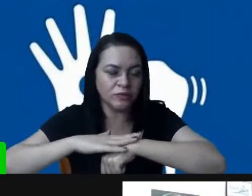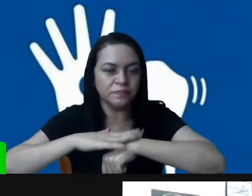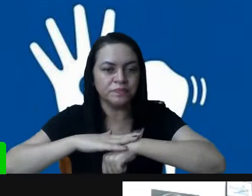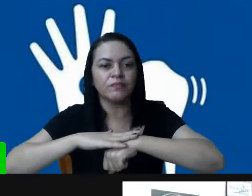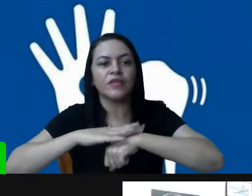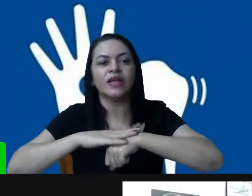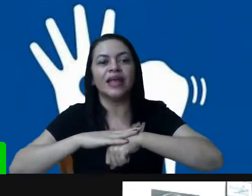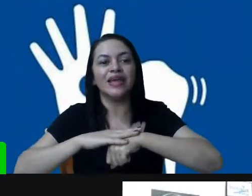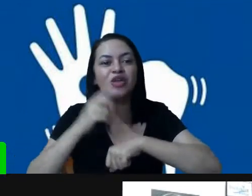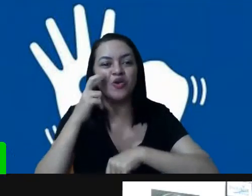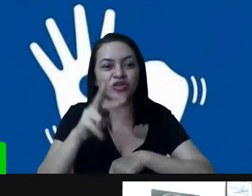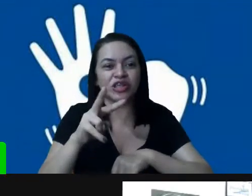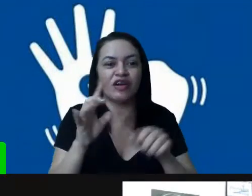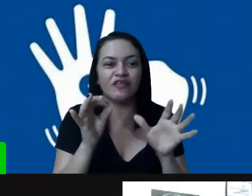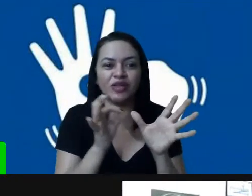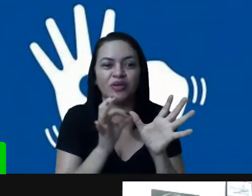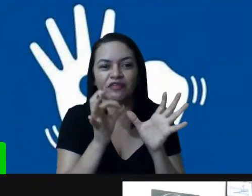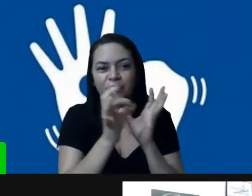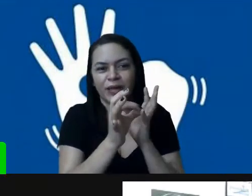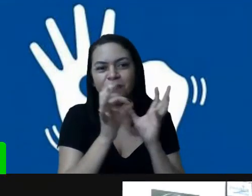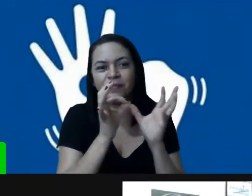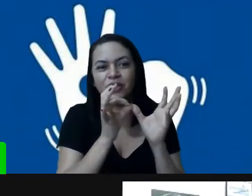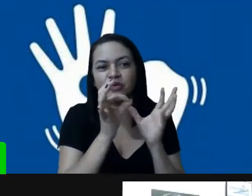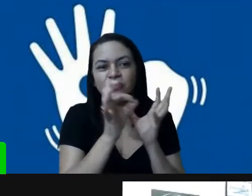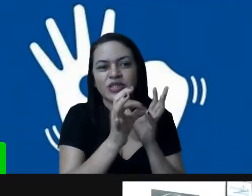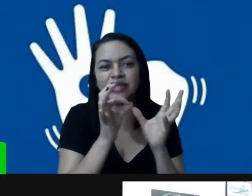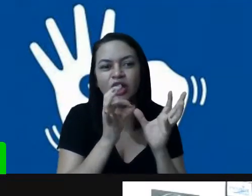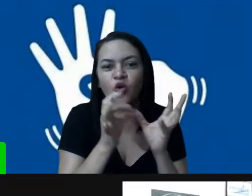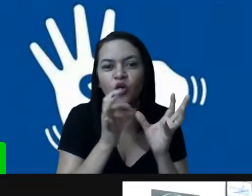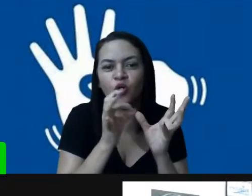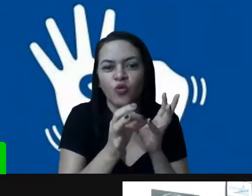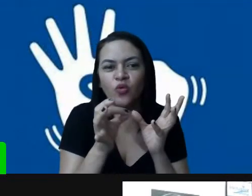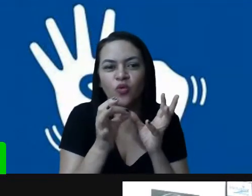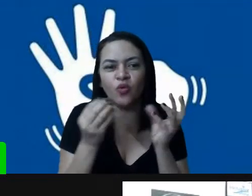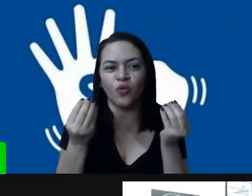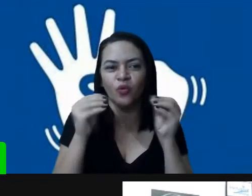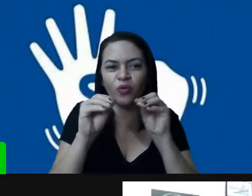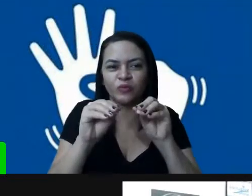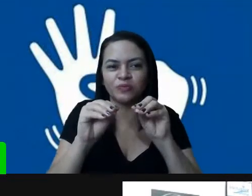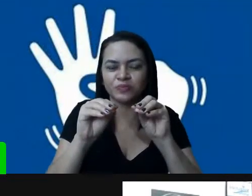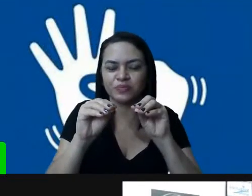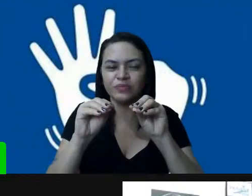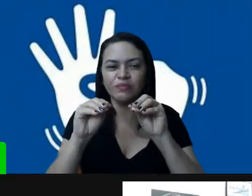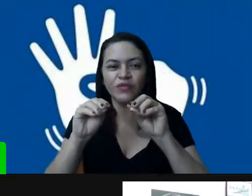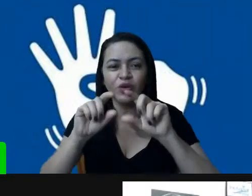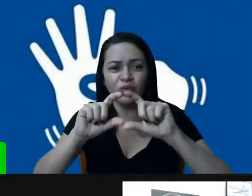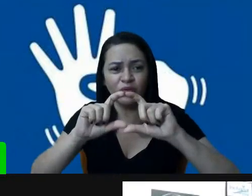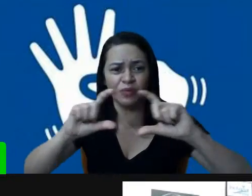momento, né? E hoje eu estava vendo a Fabrício até